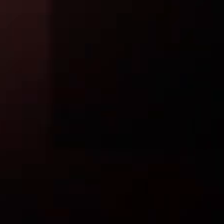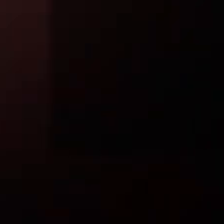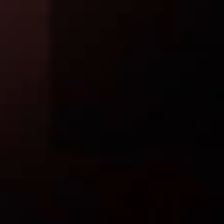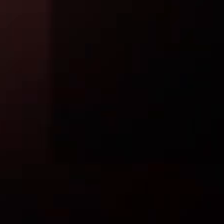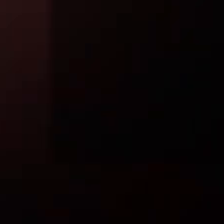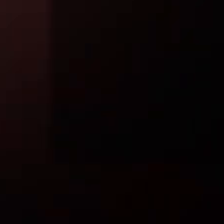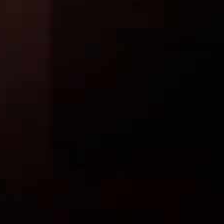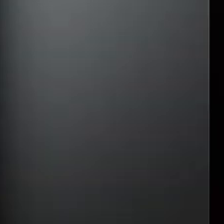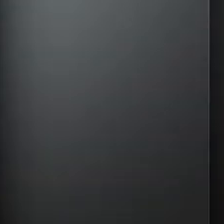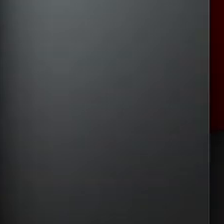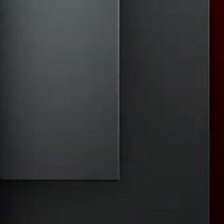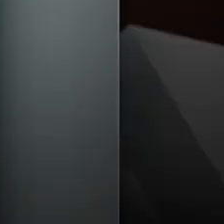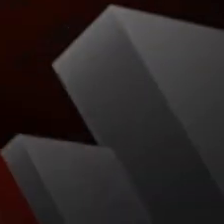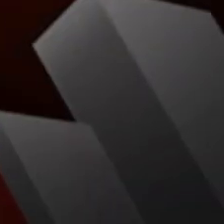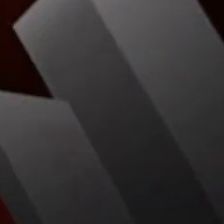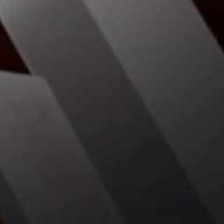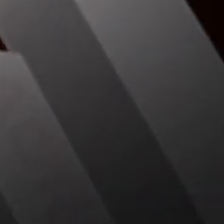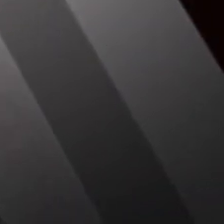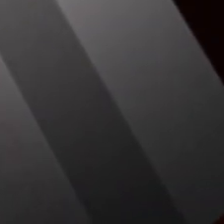Música